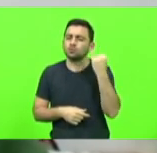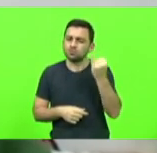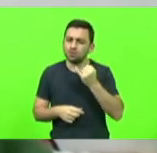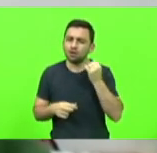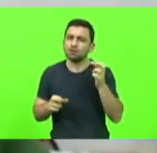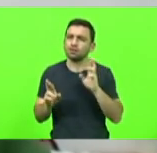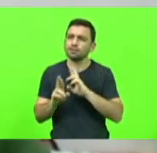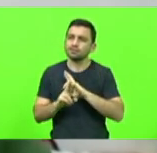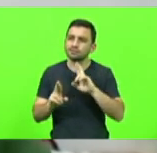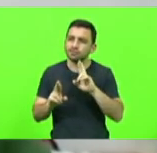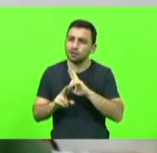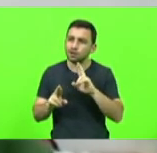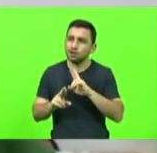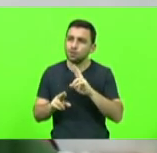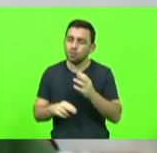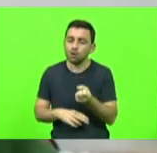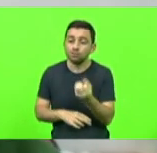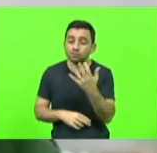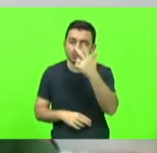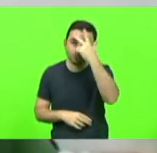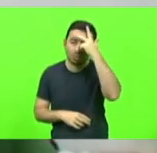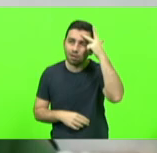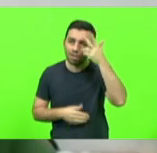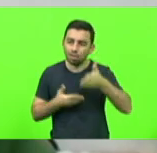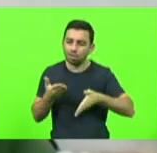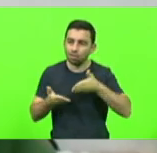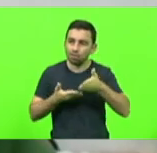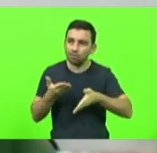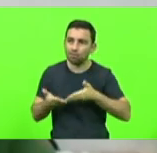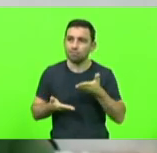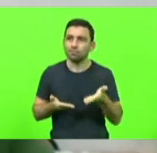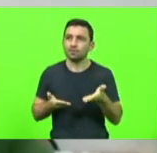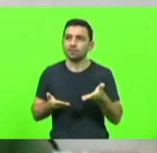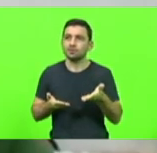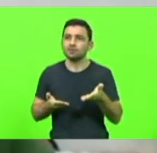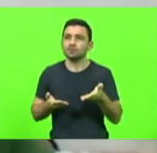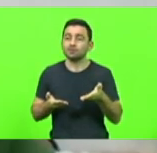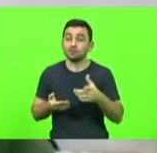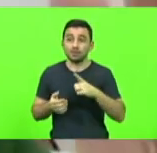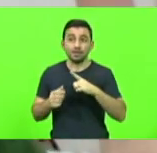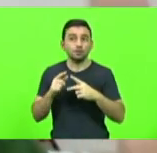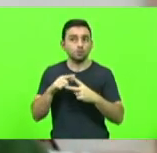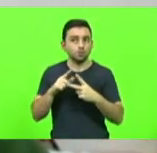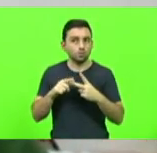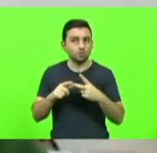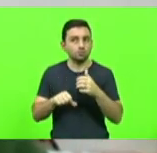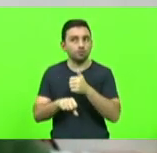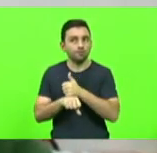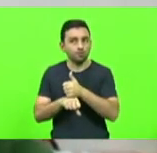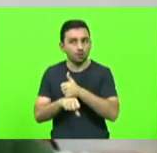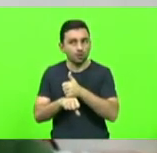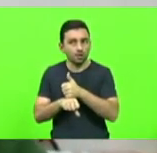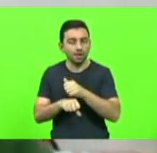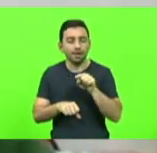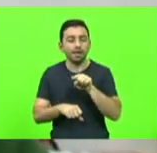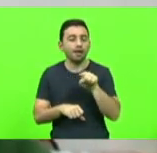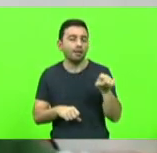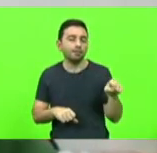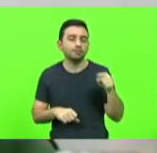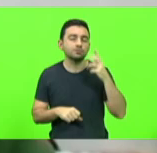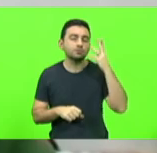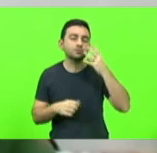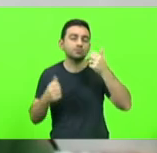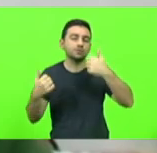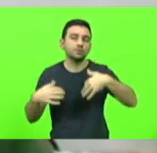que devem receber atendimentos. E em relação a isso, duas profissionais falam o seguinte, abre aspas.